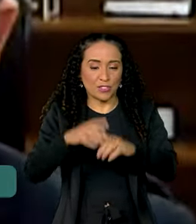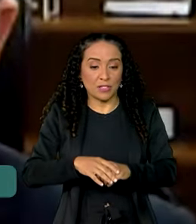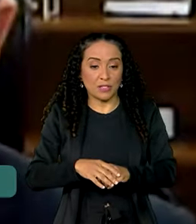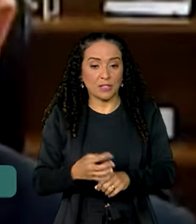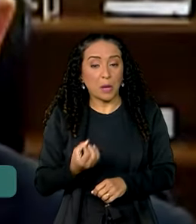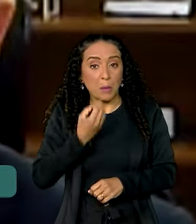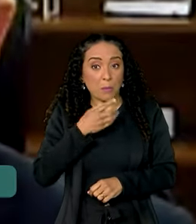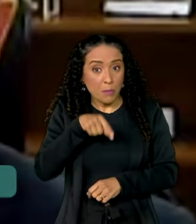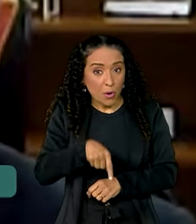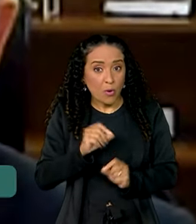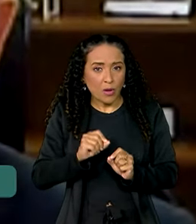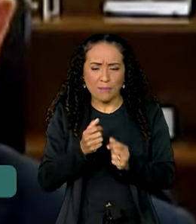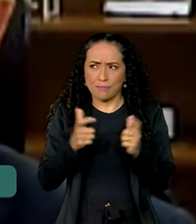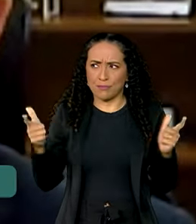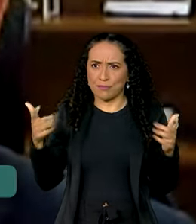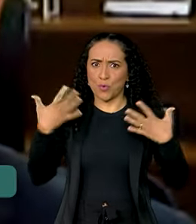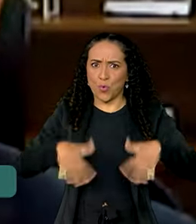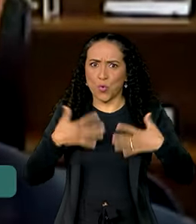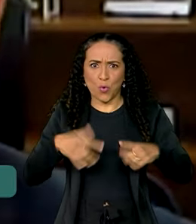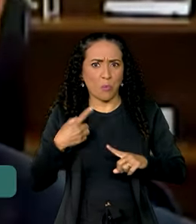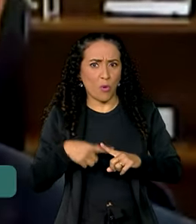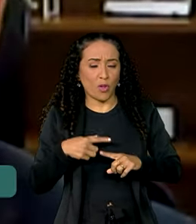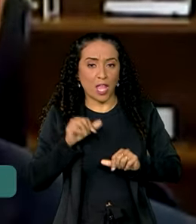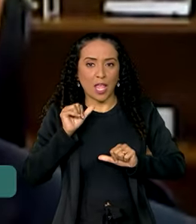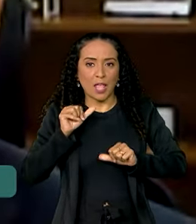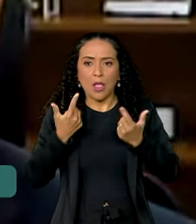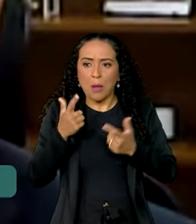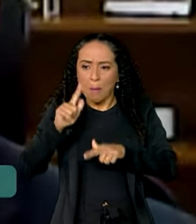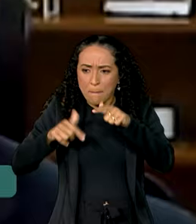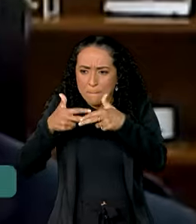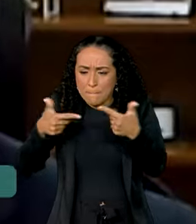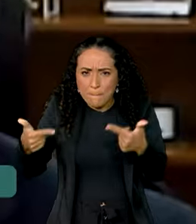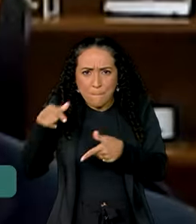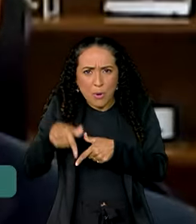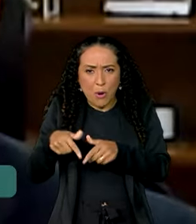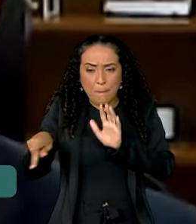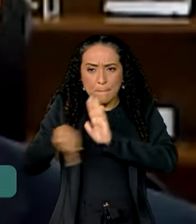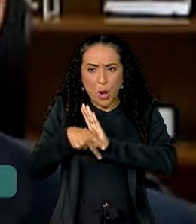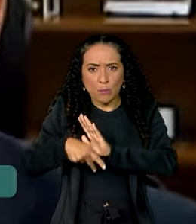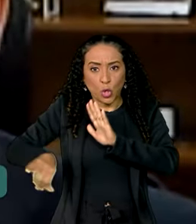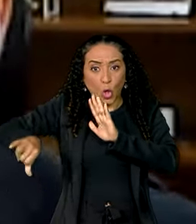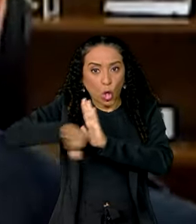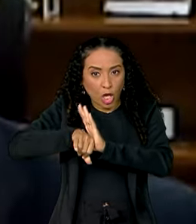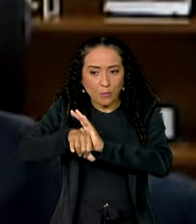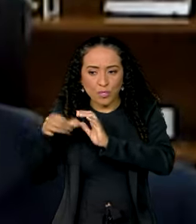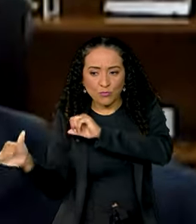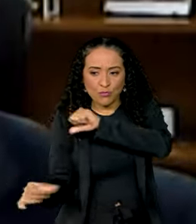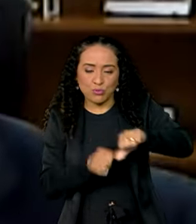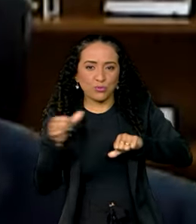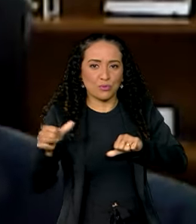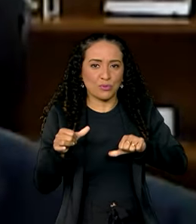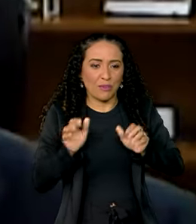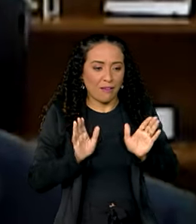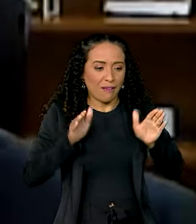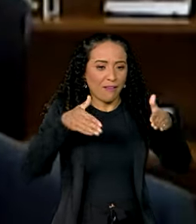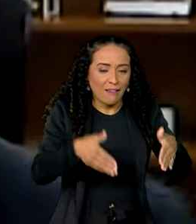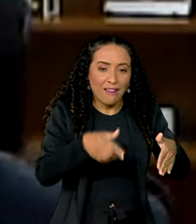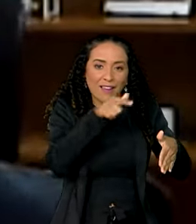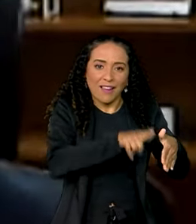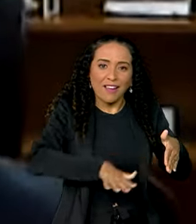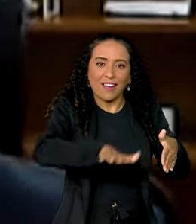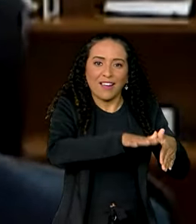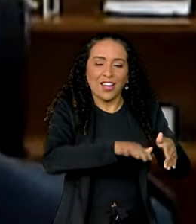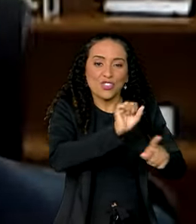benefício disso é imenso né porque você transforma um produto do crime e você dá uma destinação